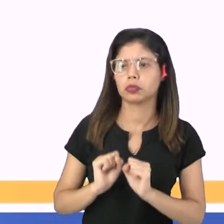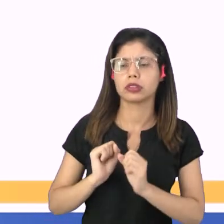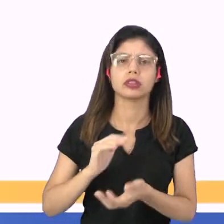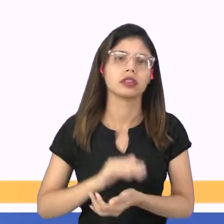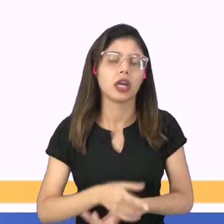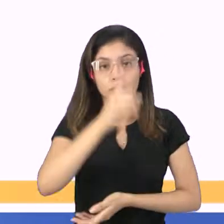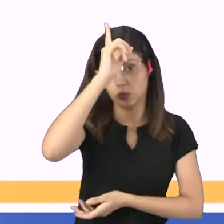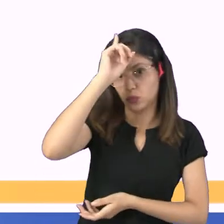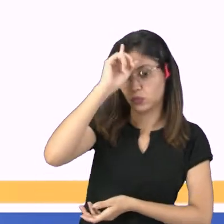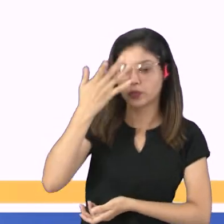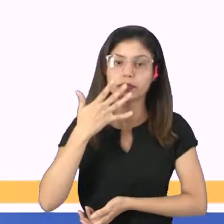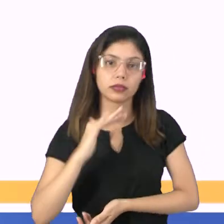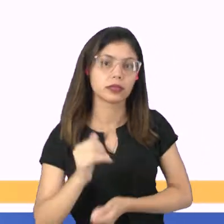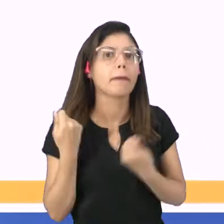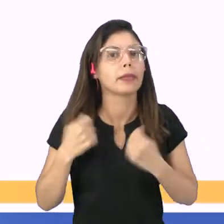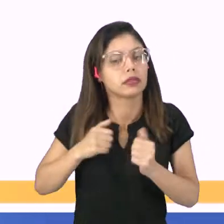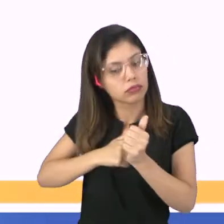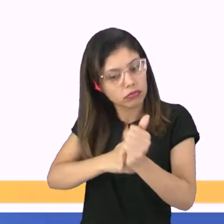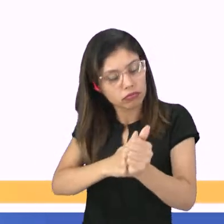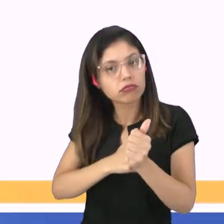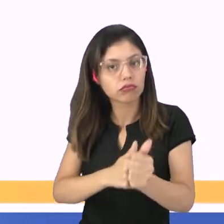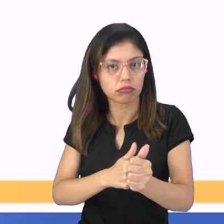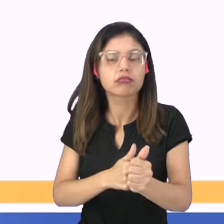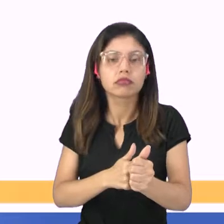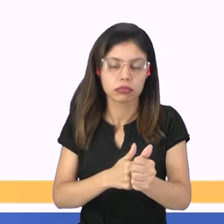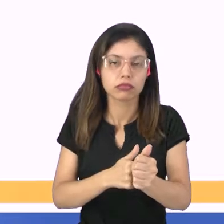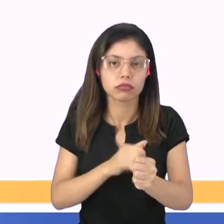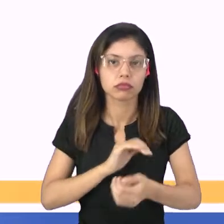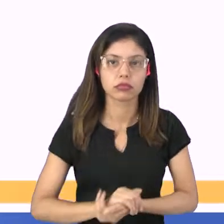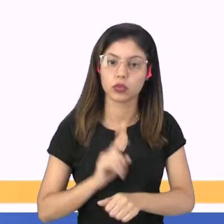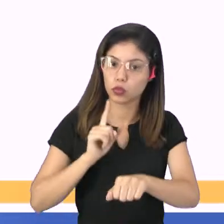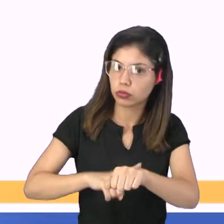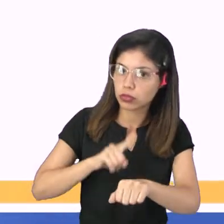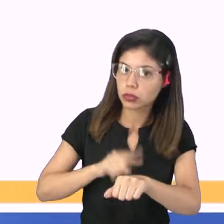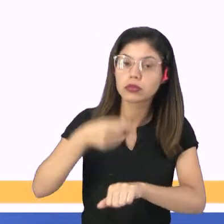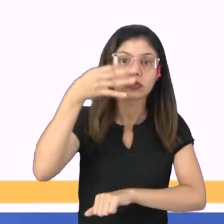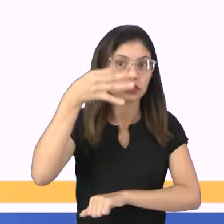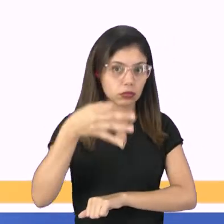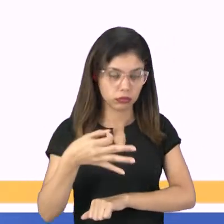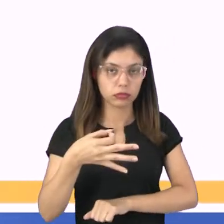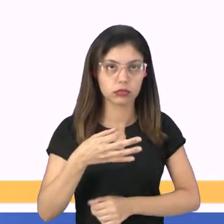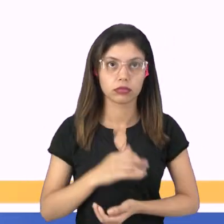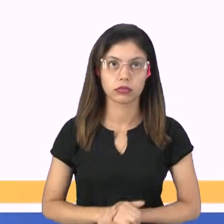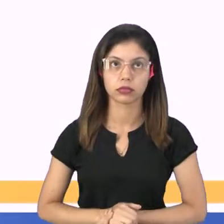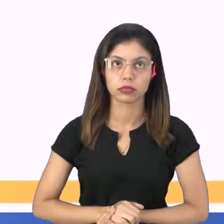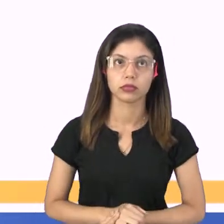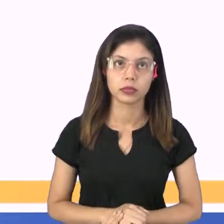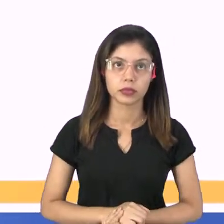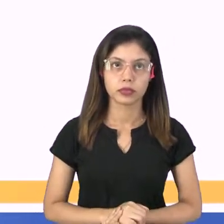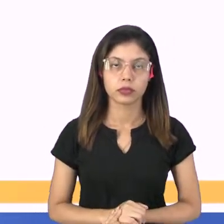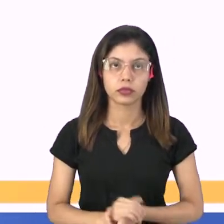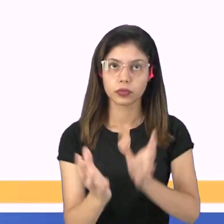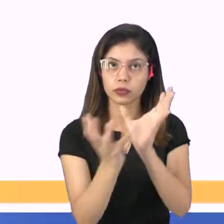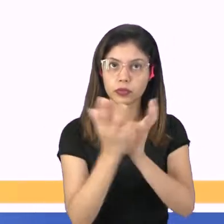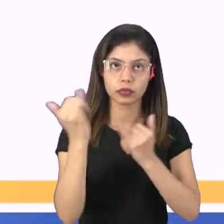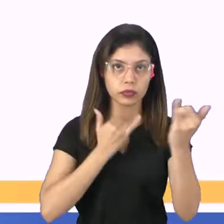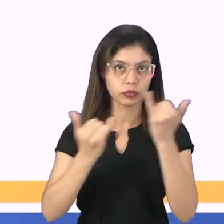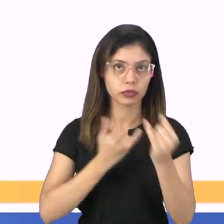posso falar sobre algo que aconteceu ele adulto ou criança, eu tenho que seguir essa ordem cronológica dos fatos, do tempo, do jeito que